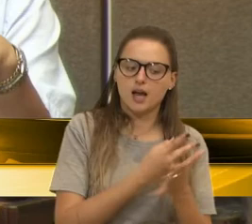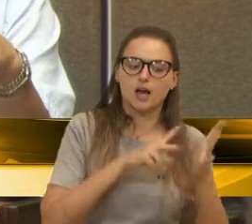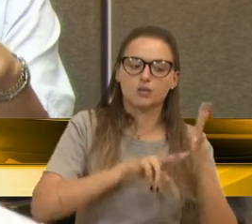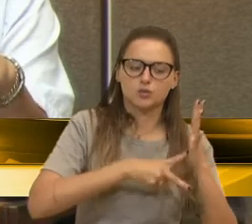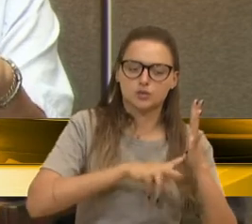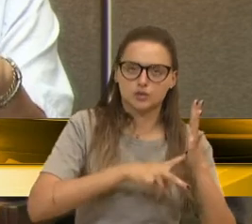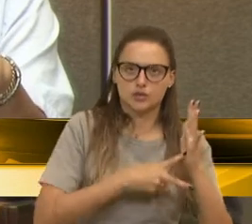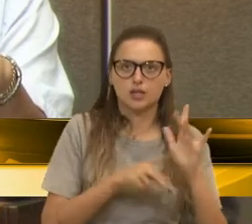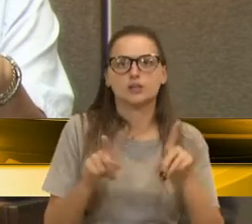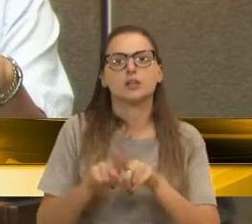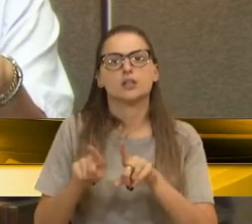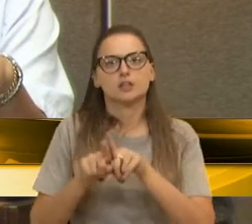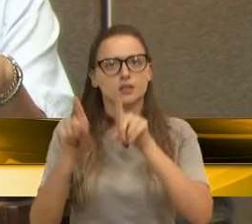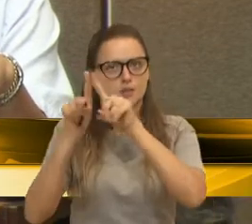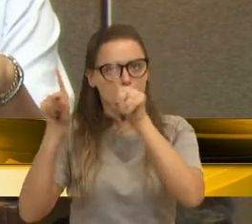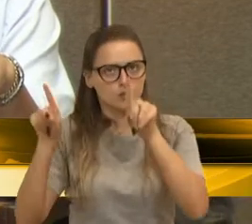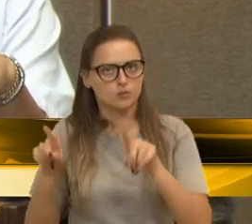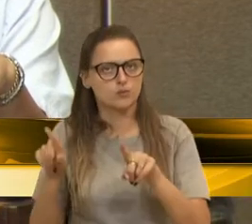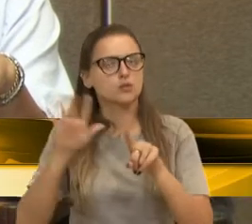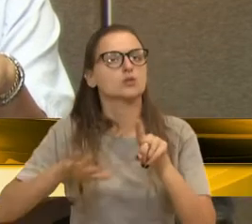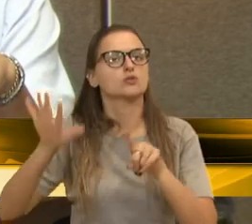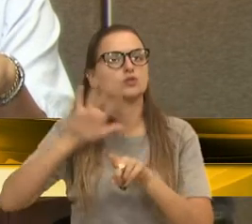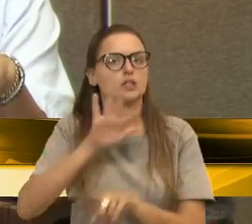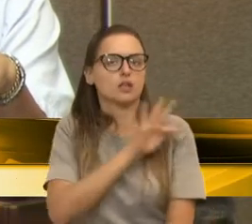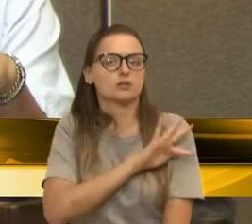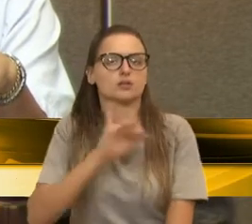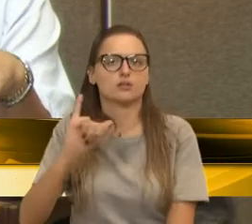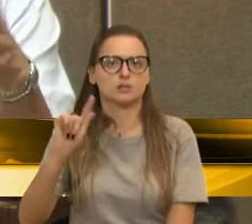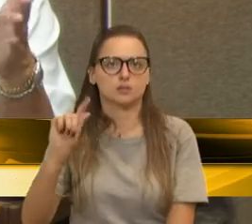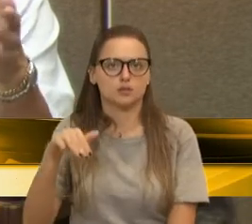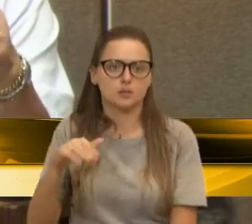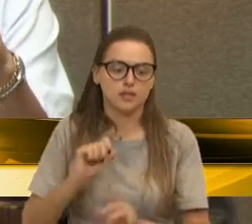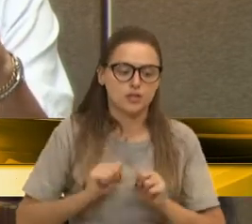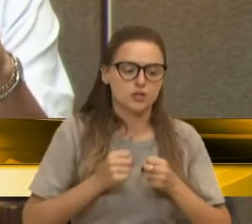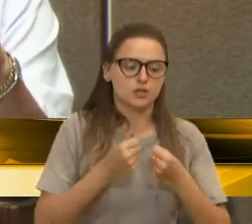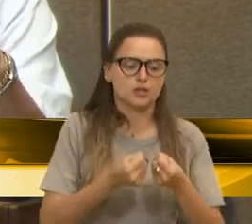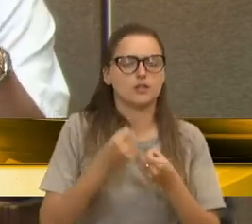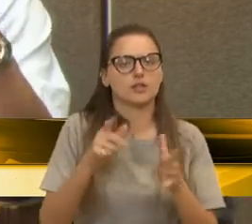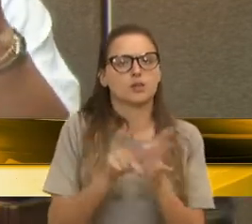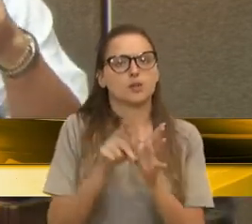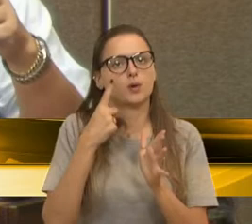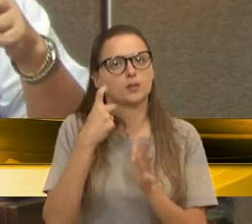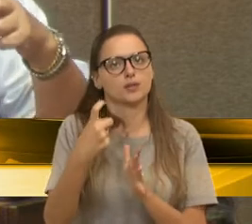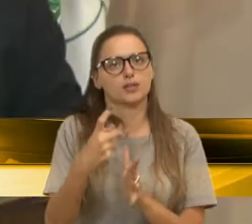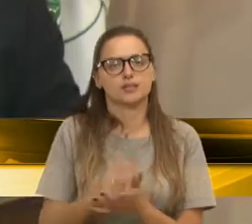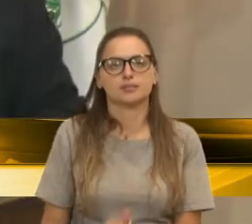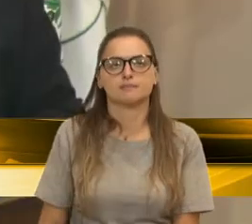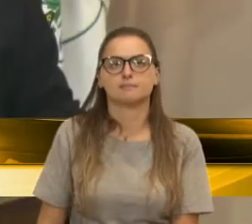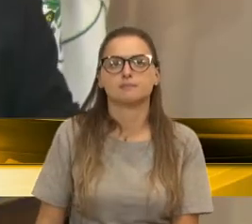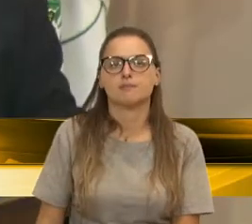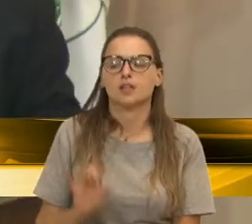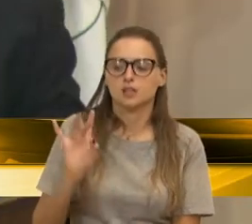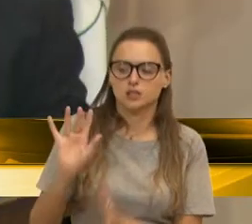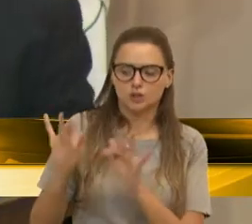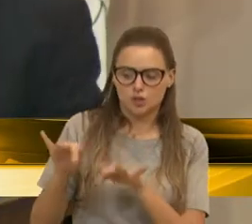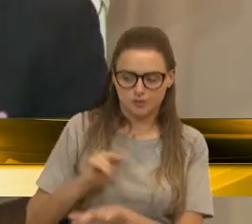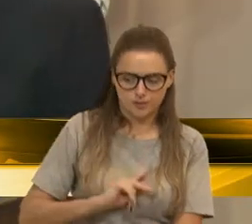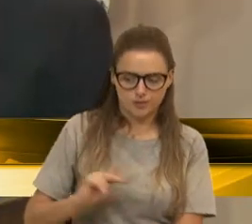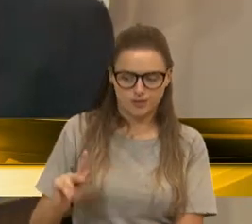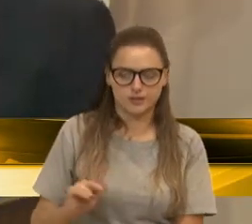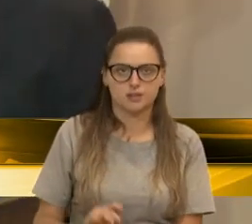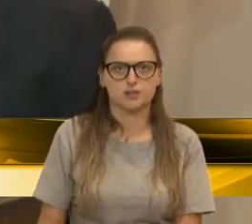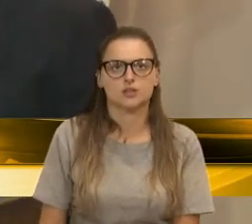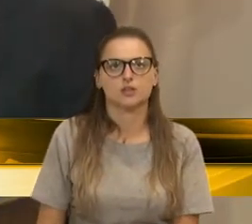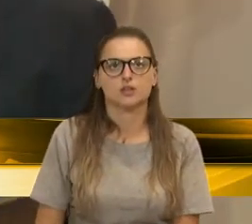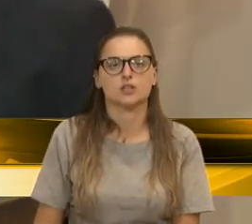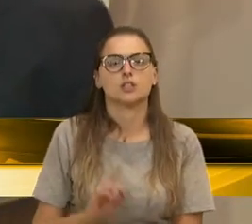sindicato, como os servidores, como um todo, né, do ponto de vista de defender os seus interesses. Para encerrar, senhor presidente,